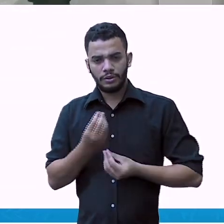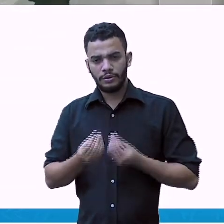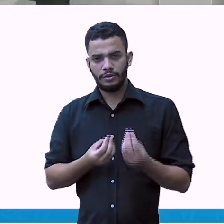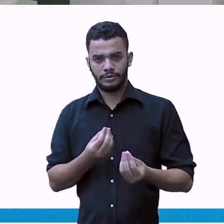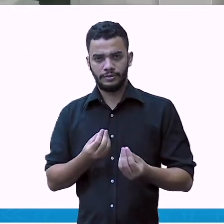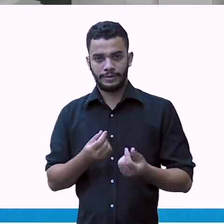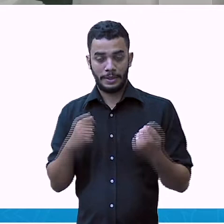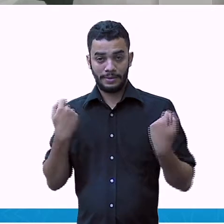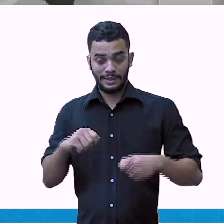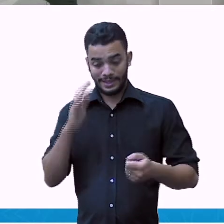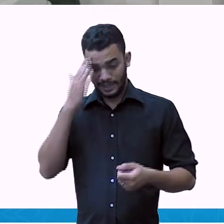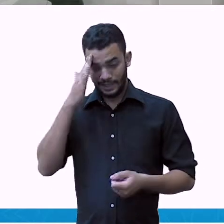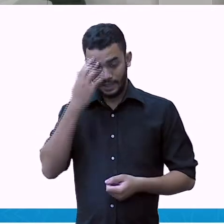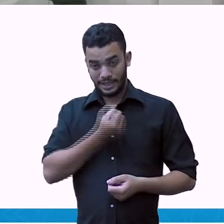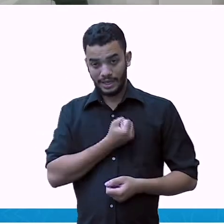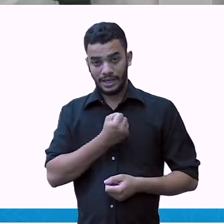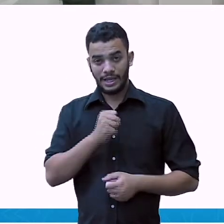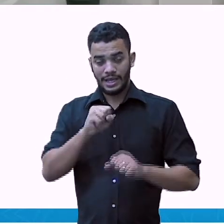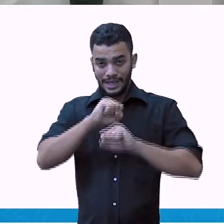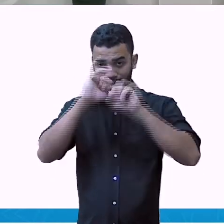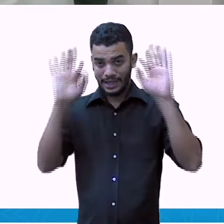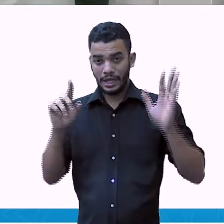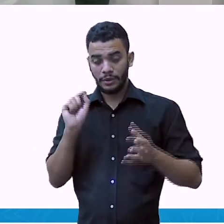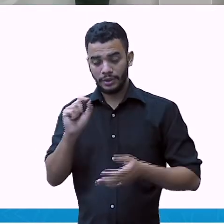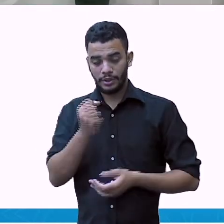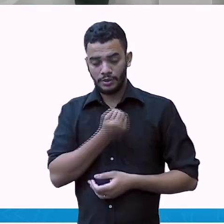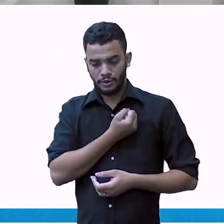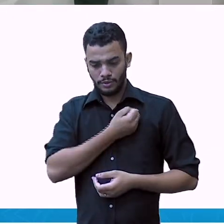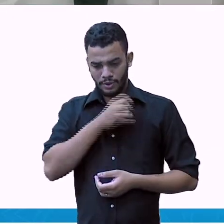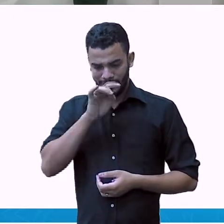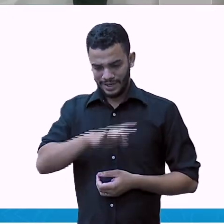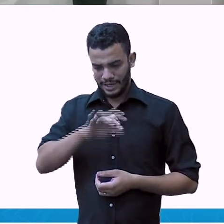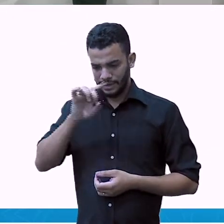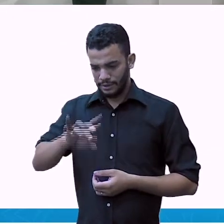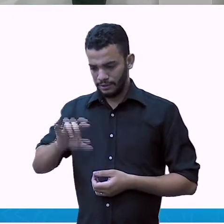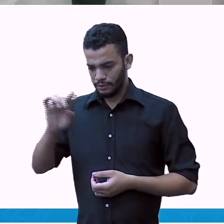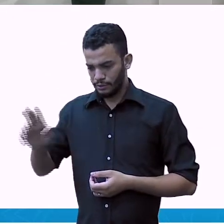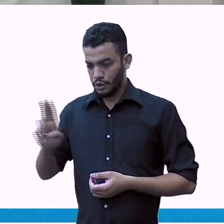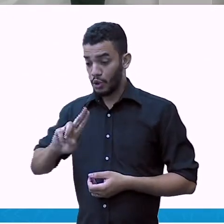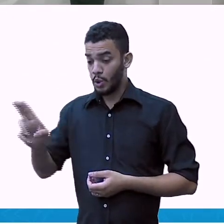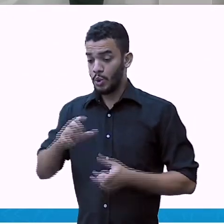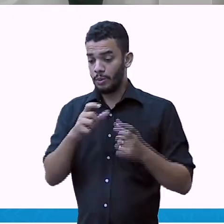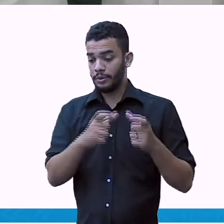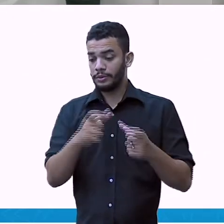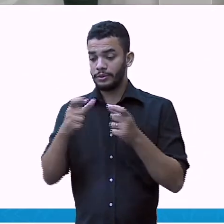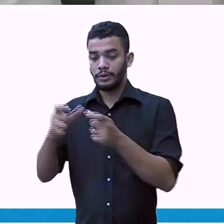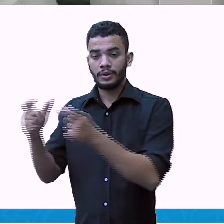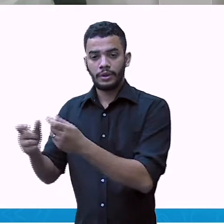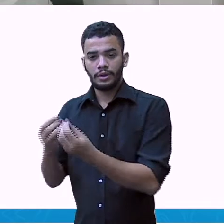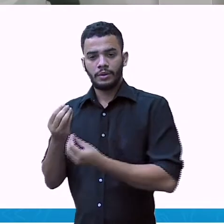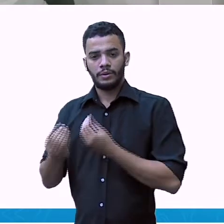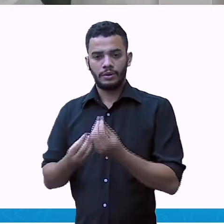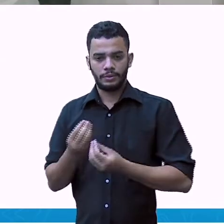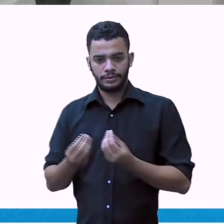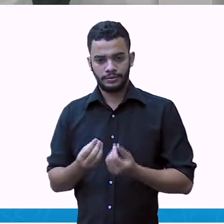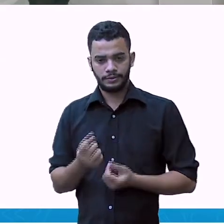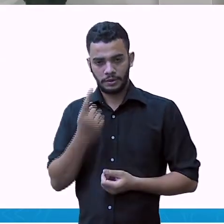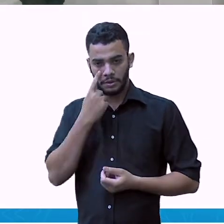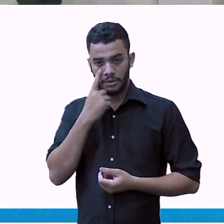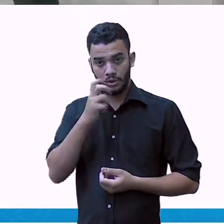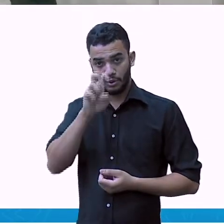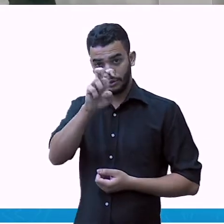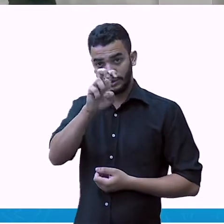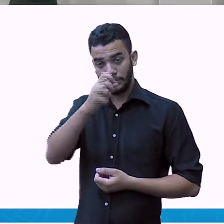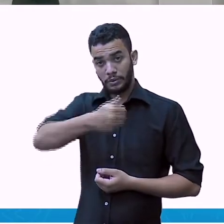cada algarismo deste ocupa. Então, este primeiro 5 aqui, olha, ele vai ser a representação do quê? Da minha